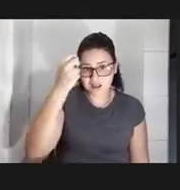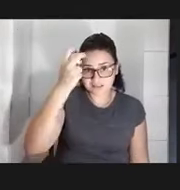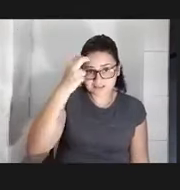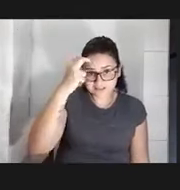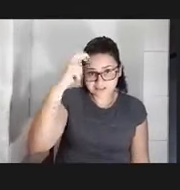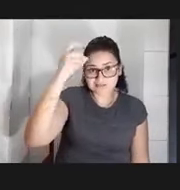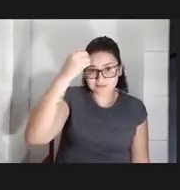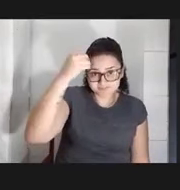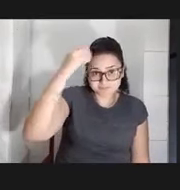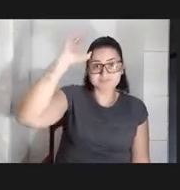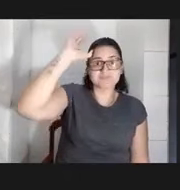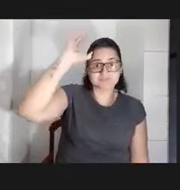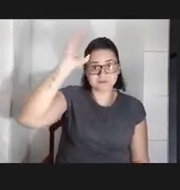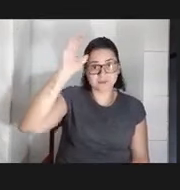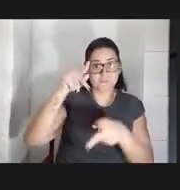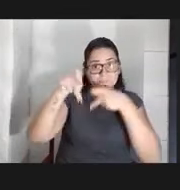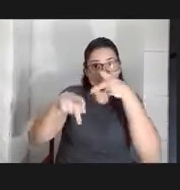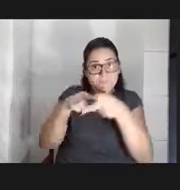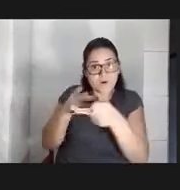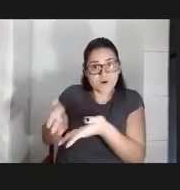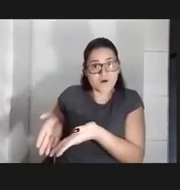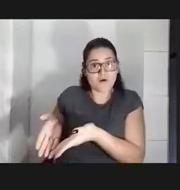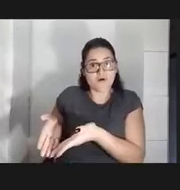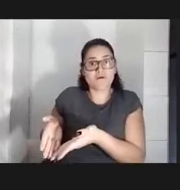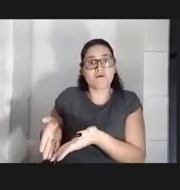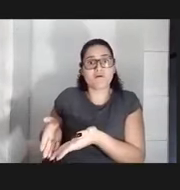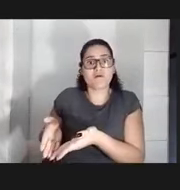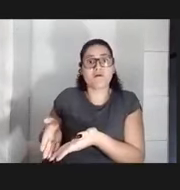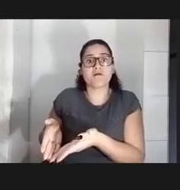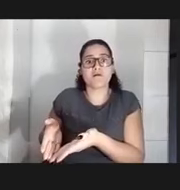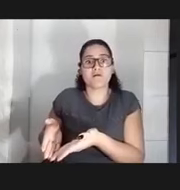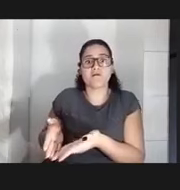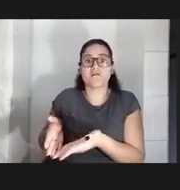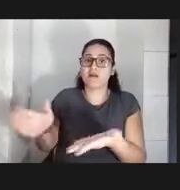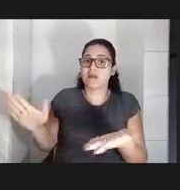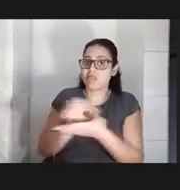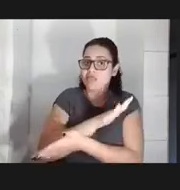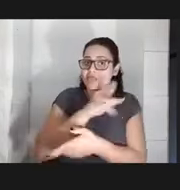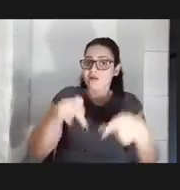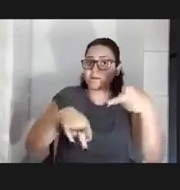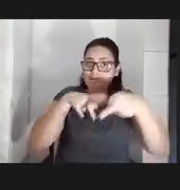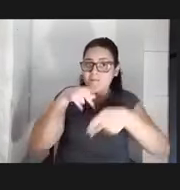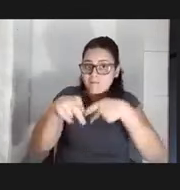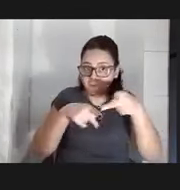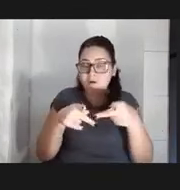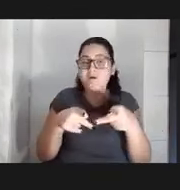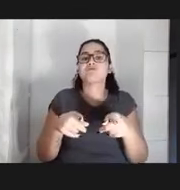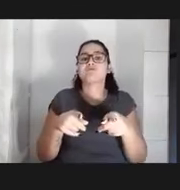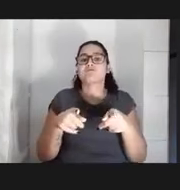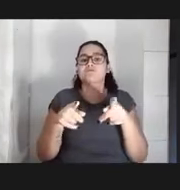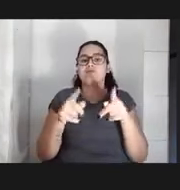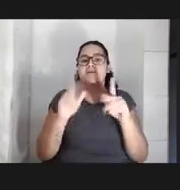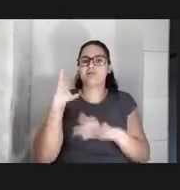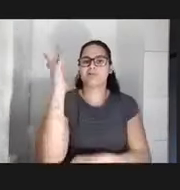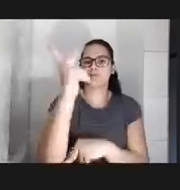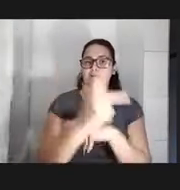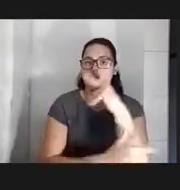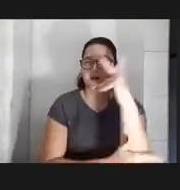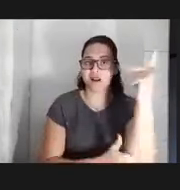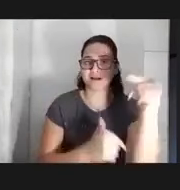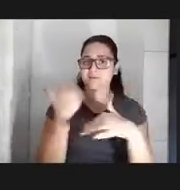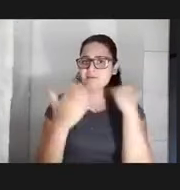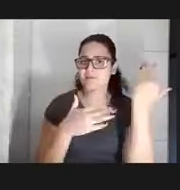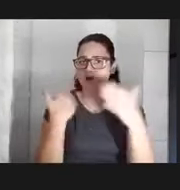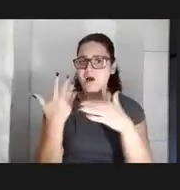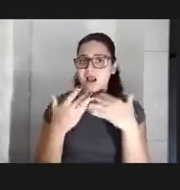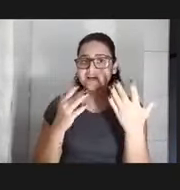um genocídio, é um etnocídio também, porque está matando povos. Os povos das florestas estão morrendo à míngua aqui